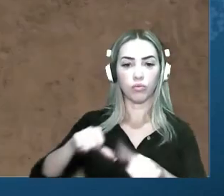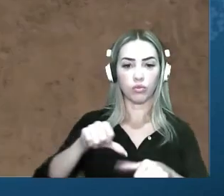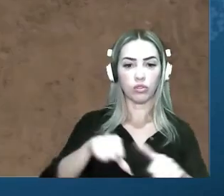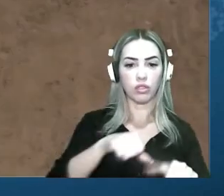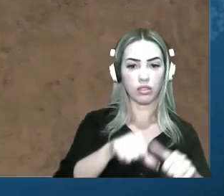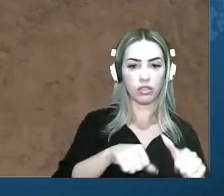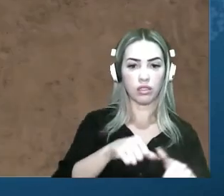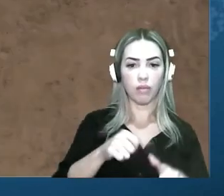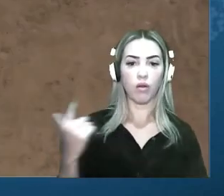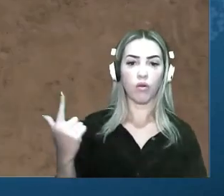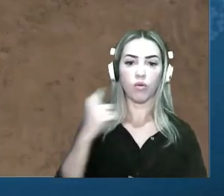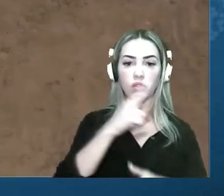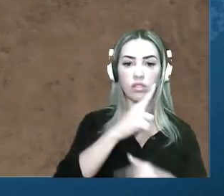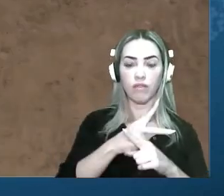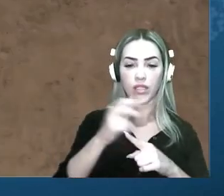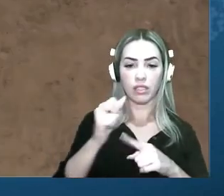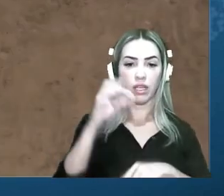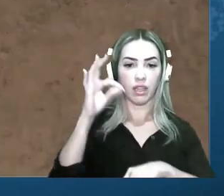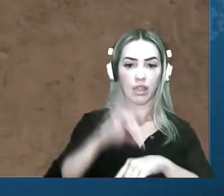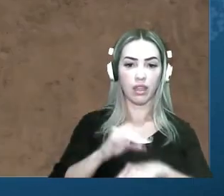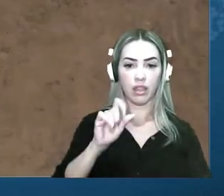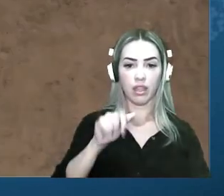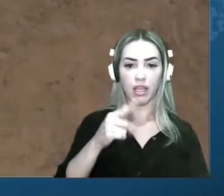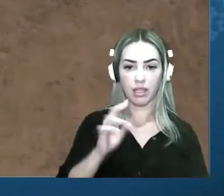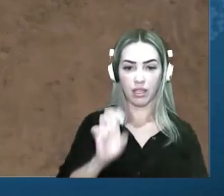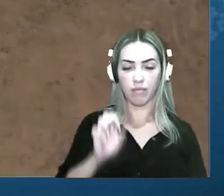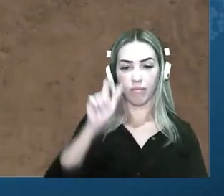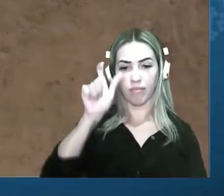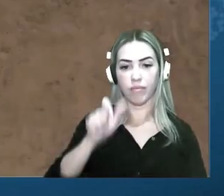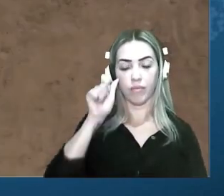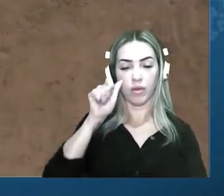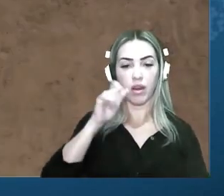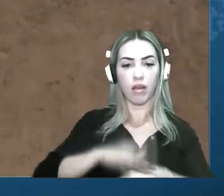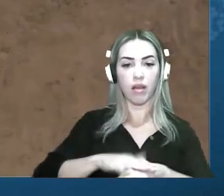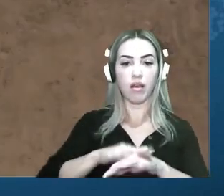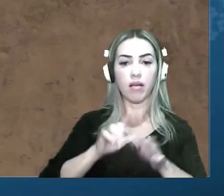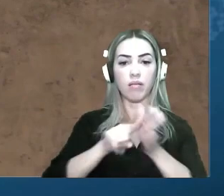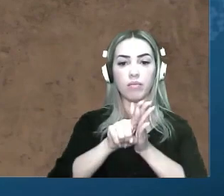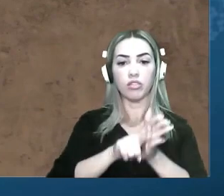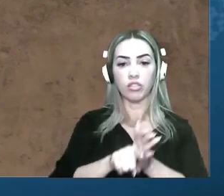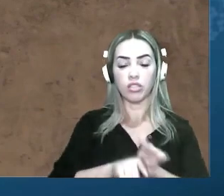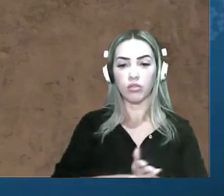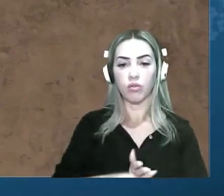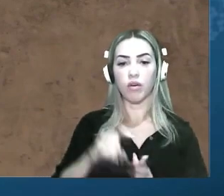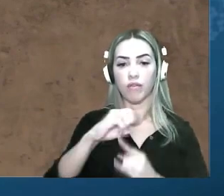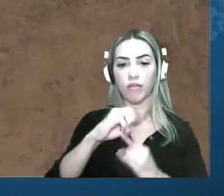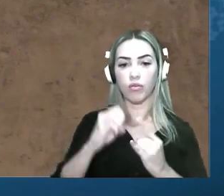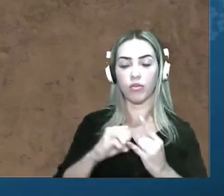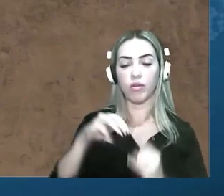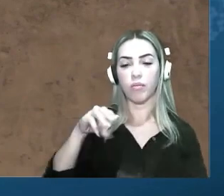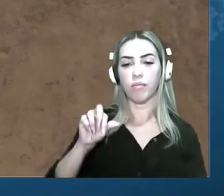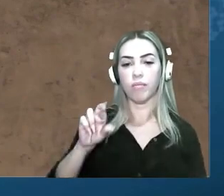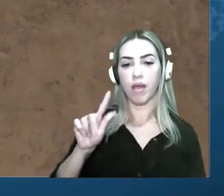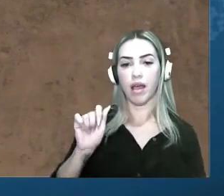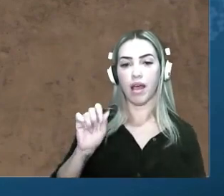Against Dengue, a pesquisadora sênior da Fiocruz, Margarete Dalcomo.